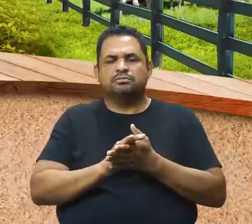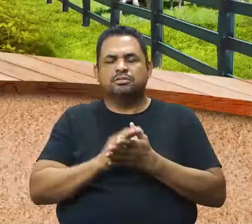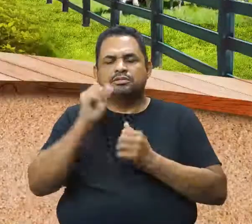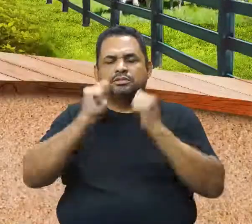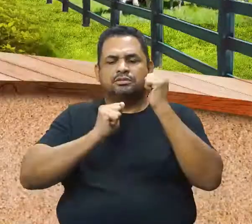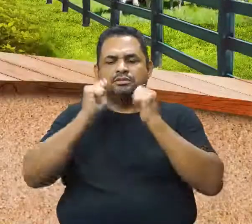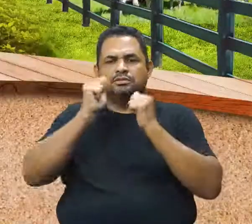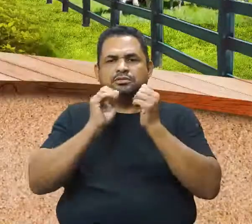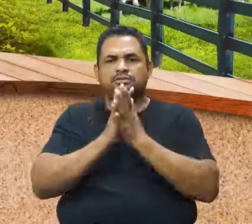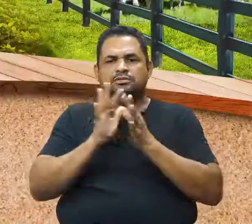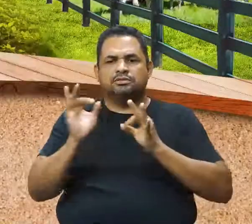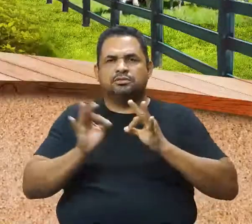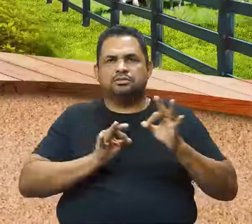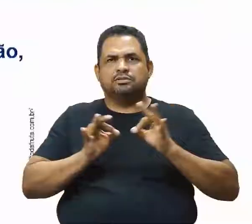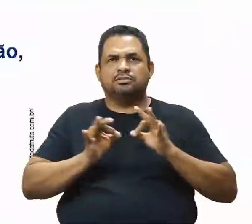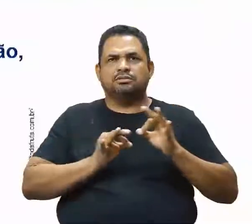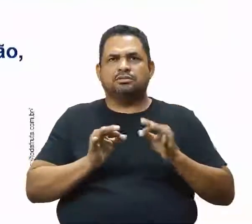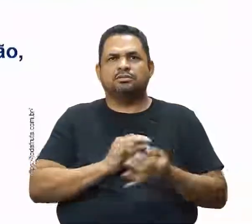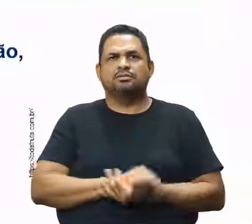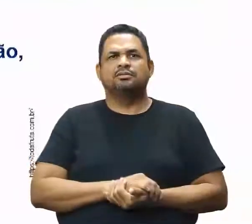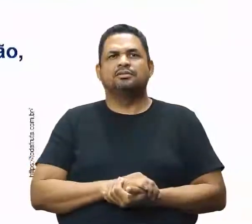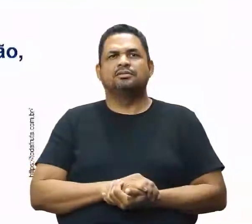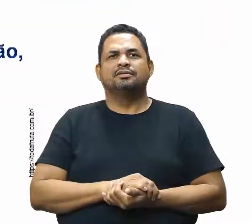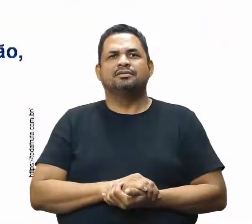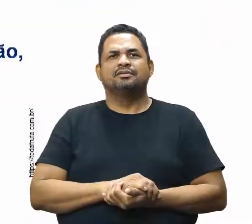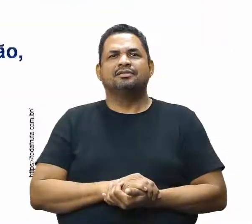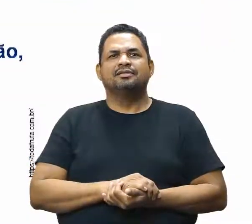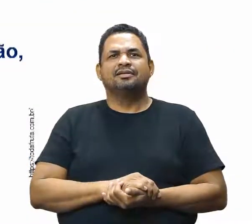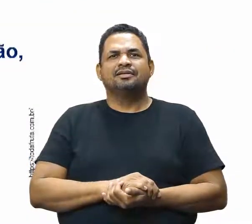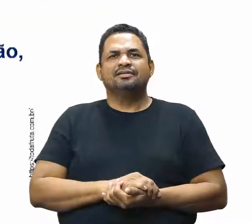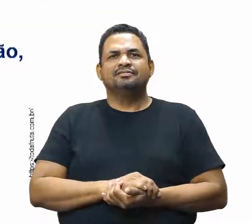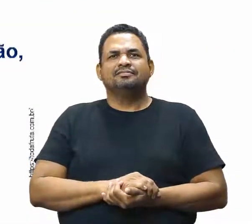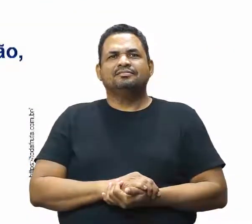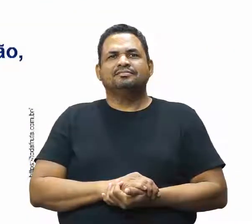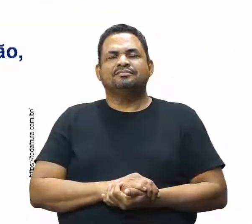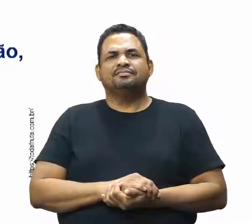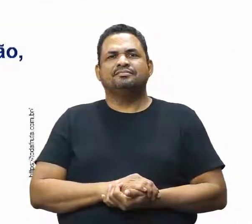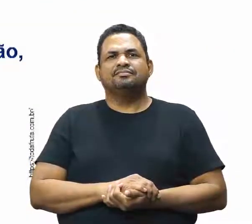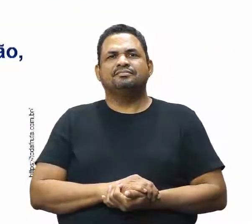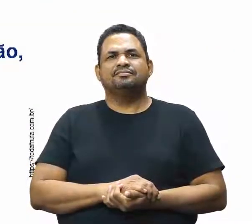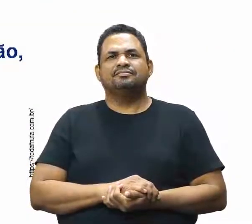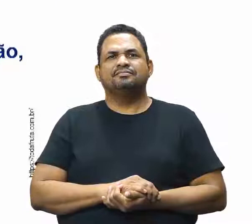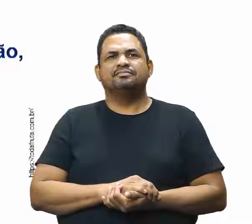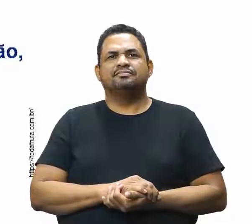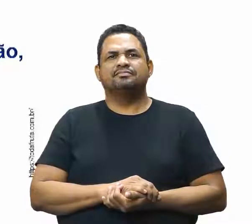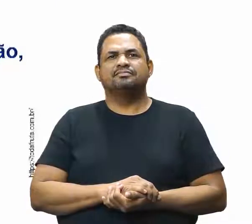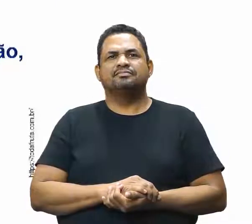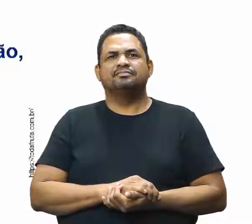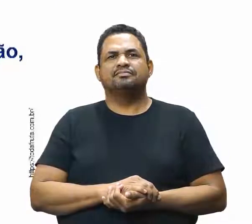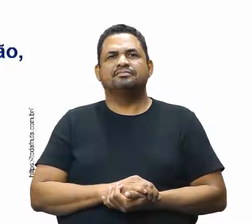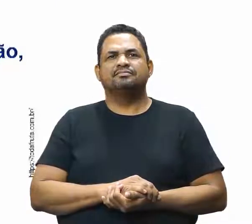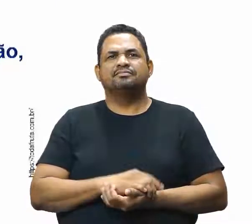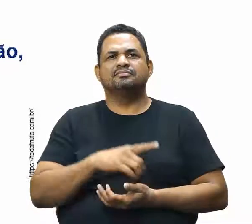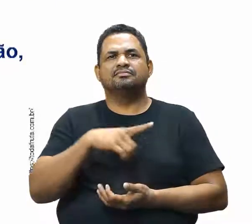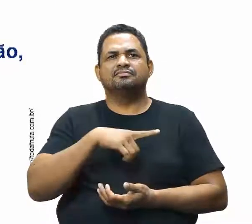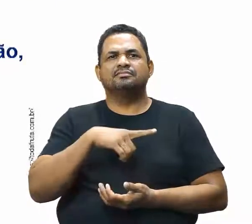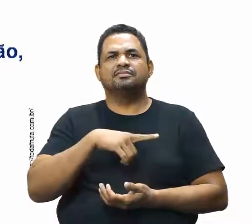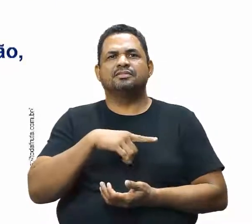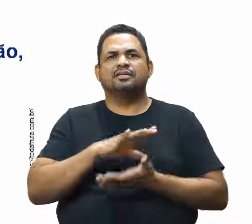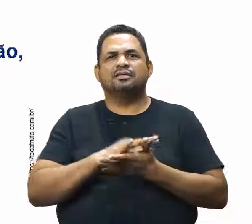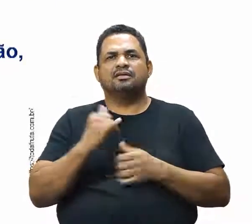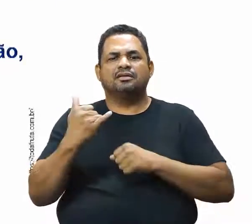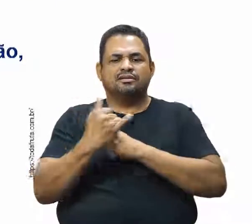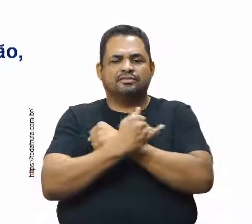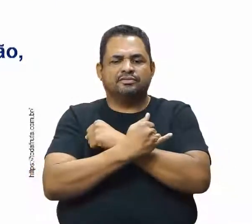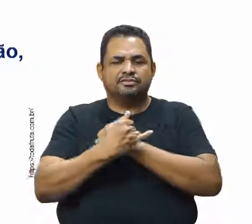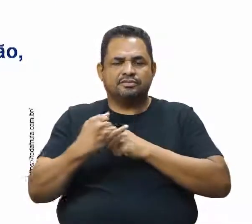Eita, Jefferson, aumenta aqui para mim! Estou começando a falar besteira. também temos as condições de infraestrutura da